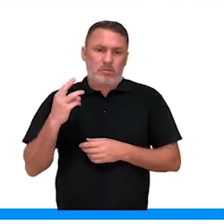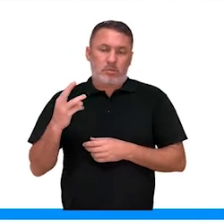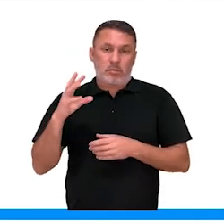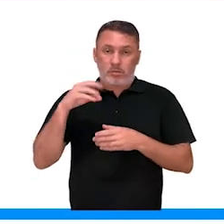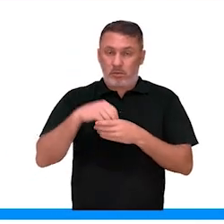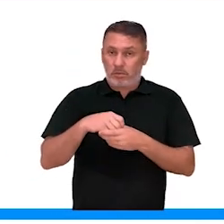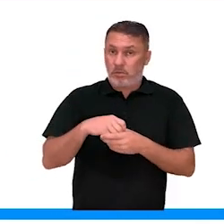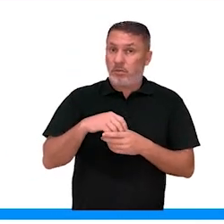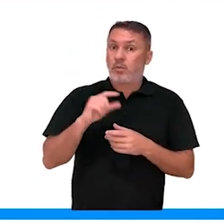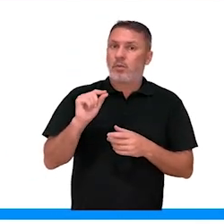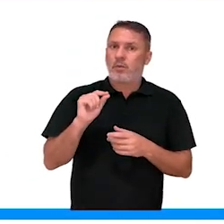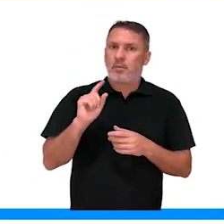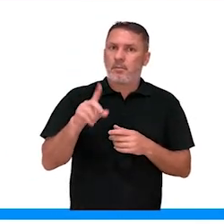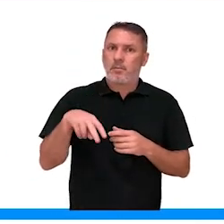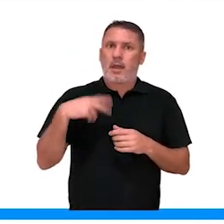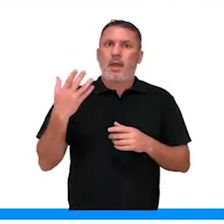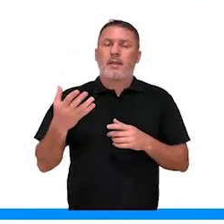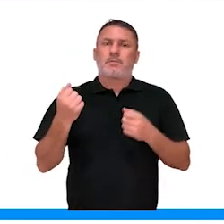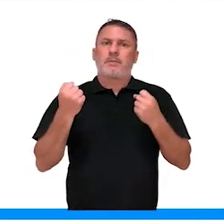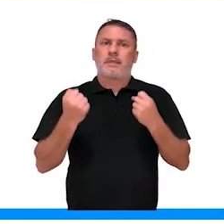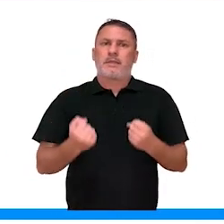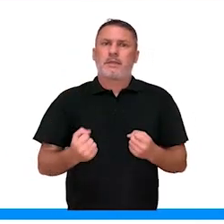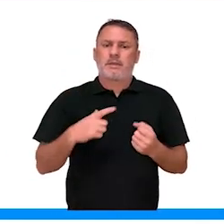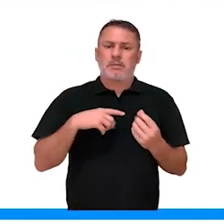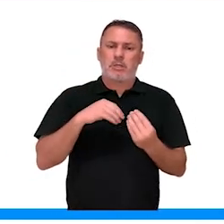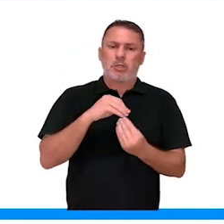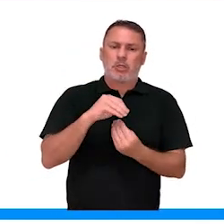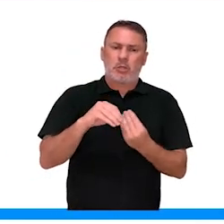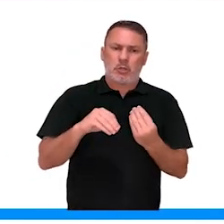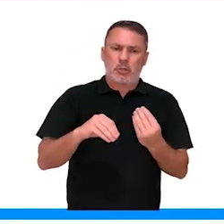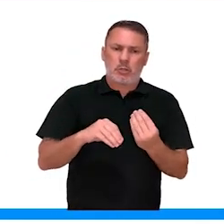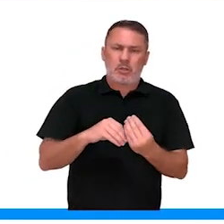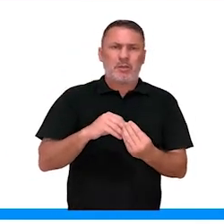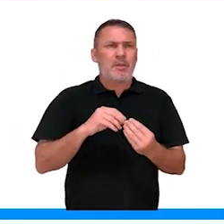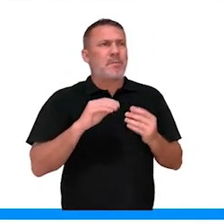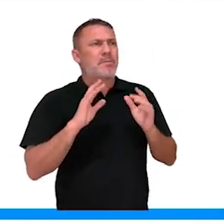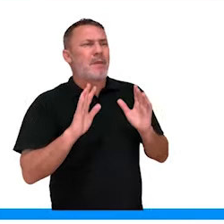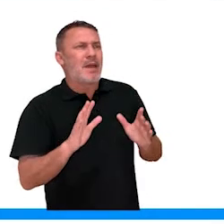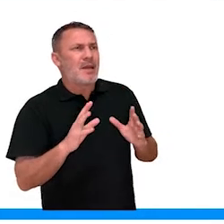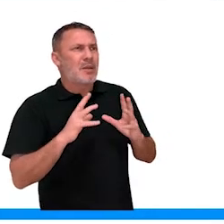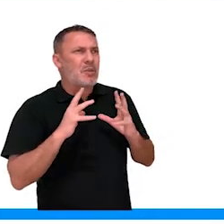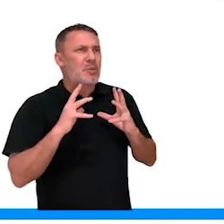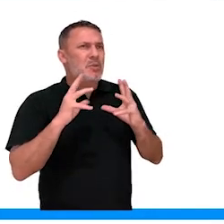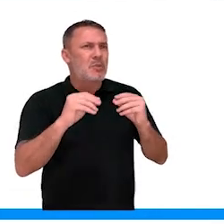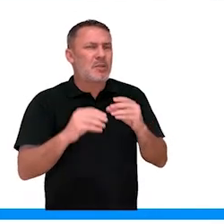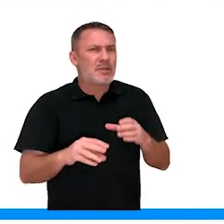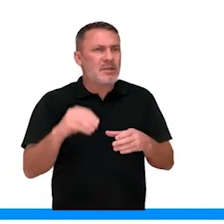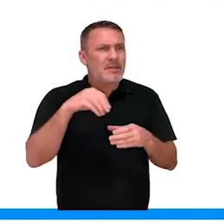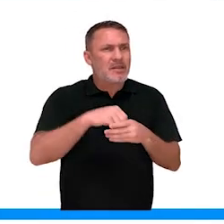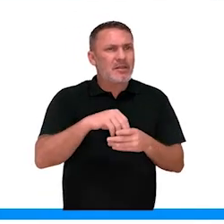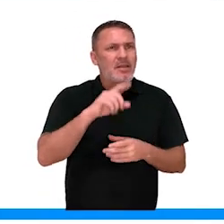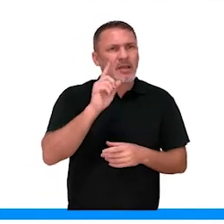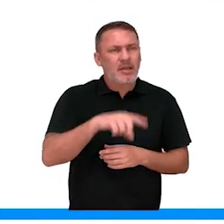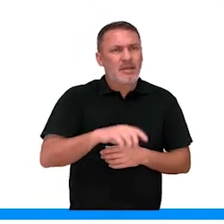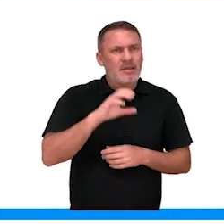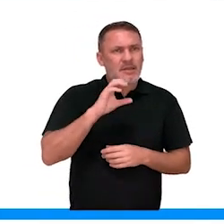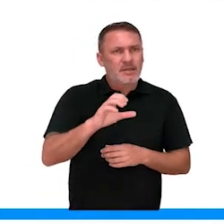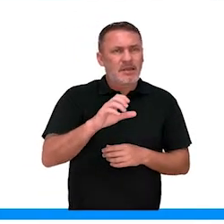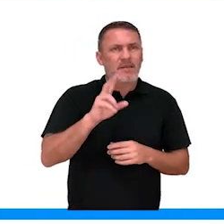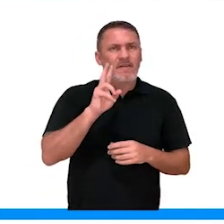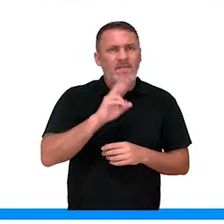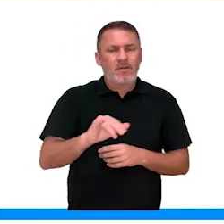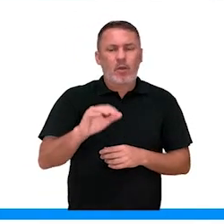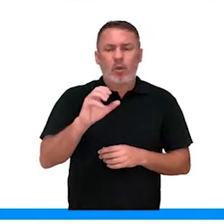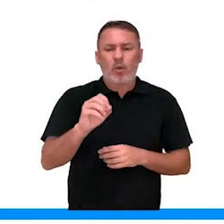C6H12O6. Então, ela é uma molécula mais complexa. Agora, Tayane, todos os elementos que tiverem carbono vão